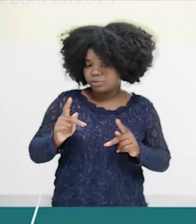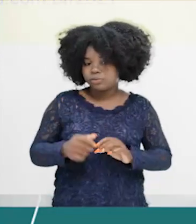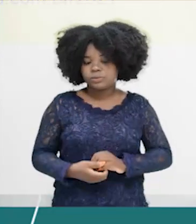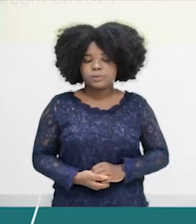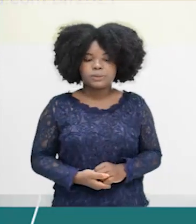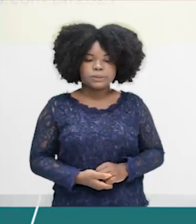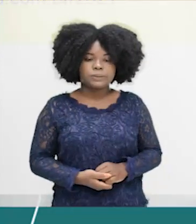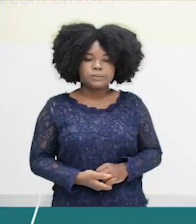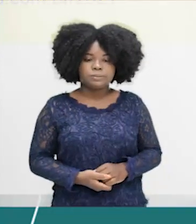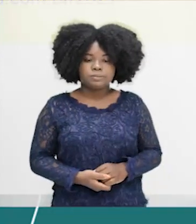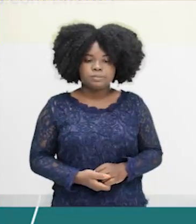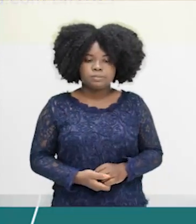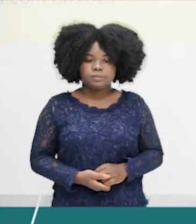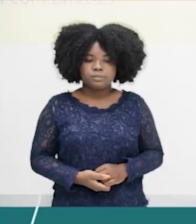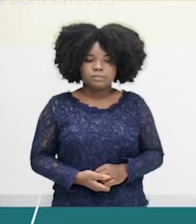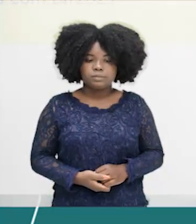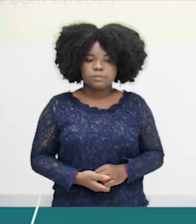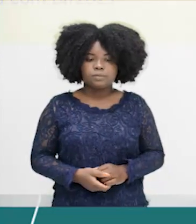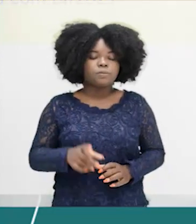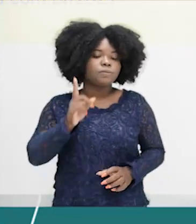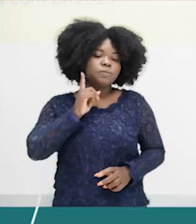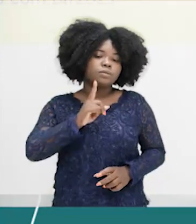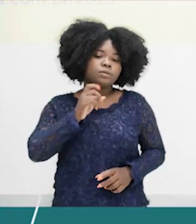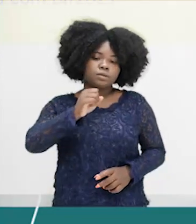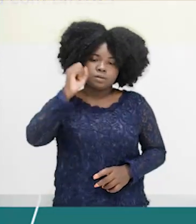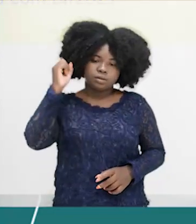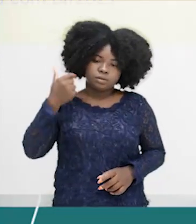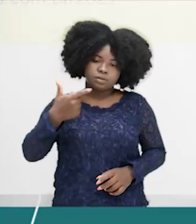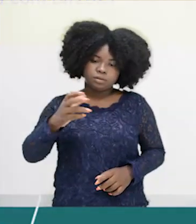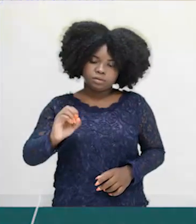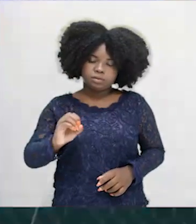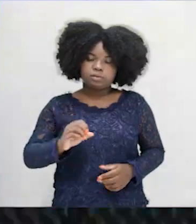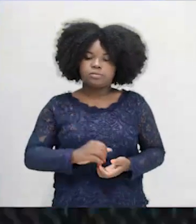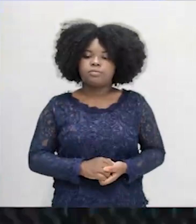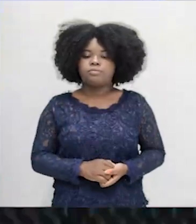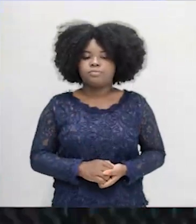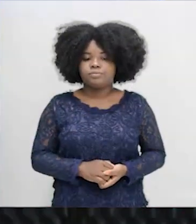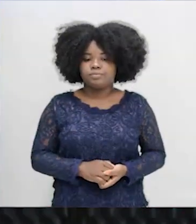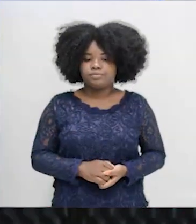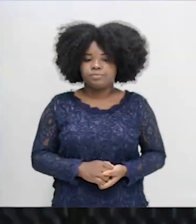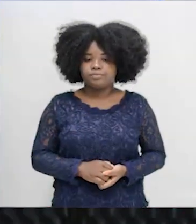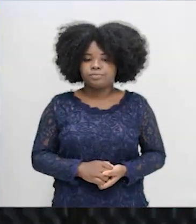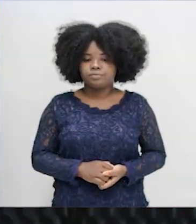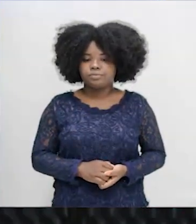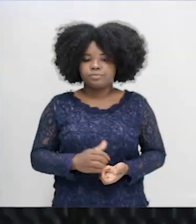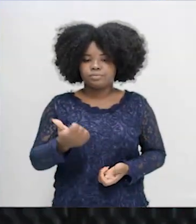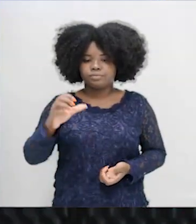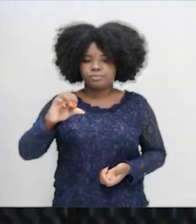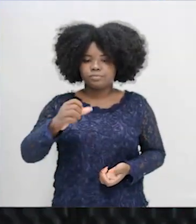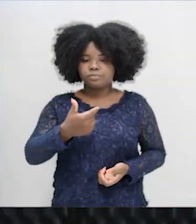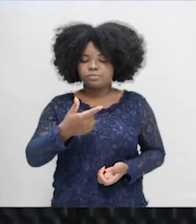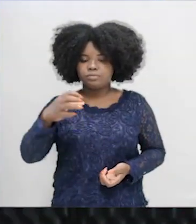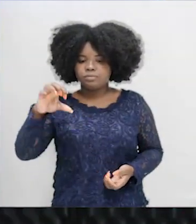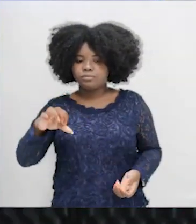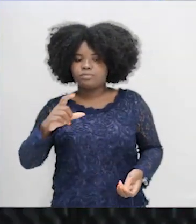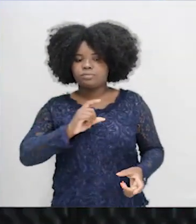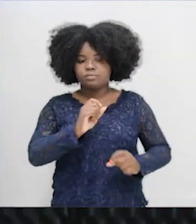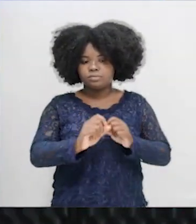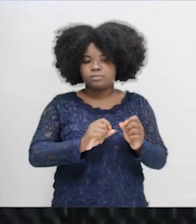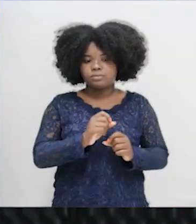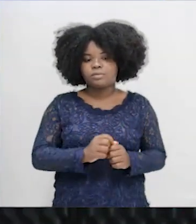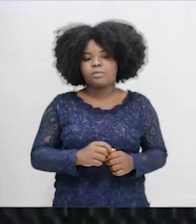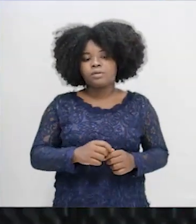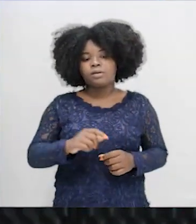quadrinho, certo? Nos Estados Unidos, no século XX, durante o período da Grande Depressão, lá por volta de 1929, você tem